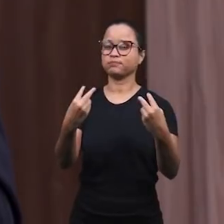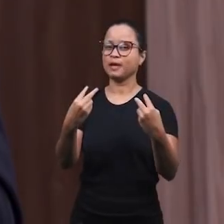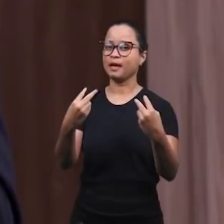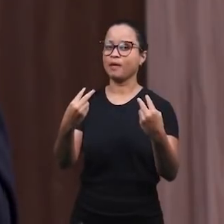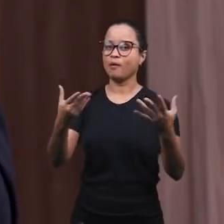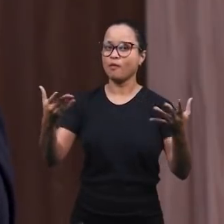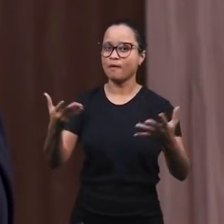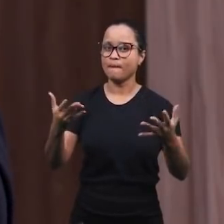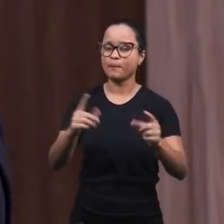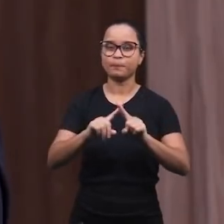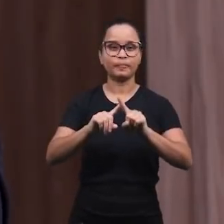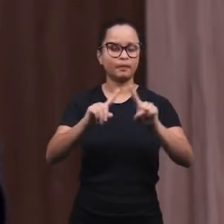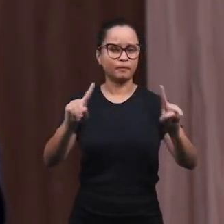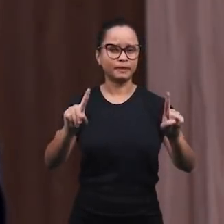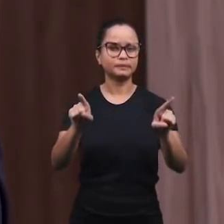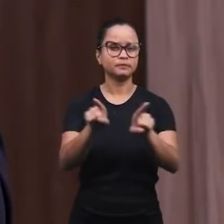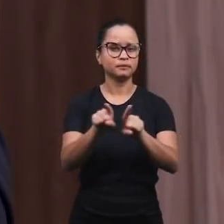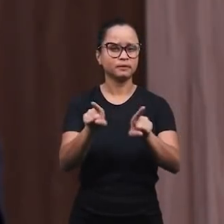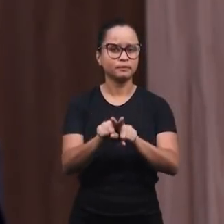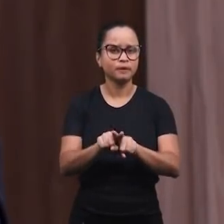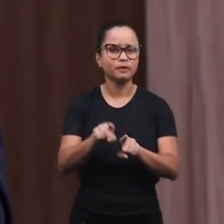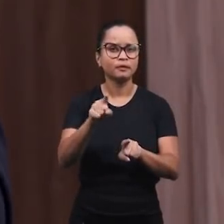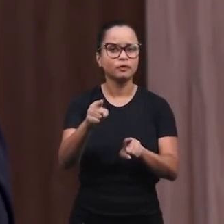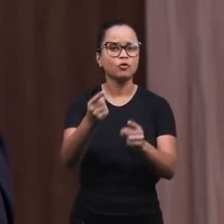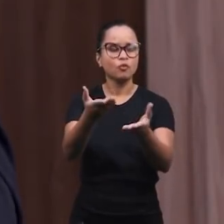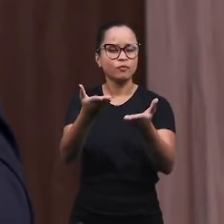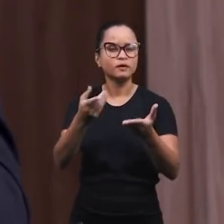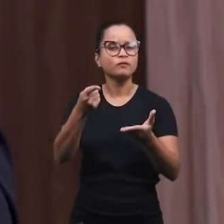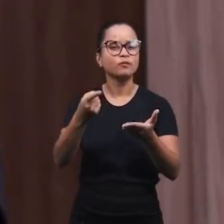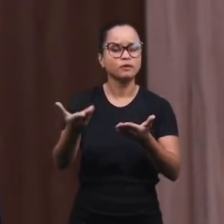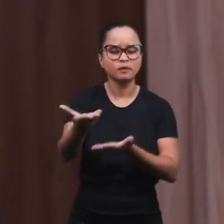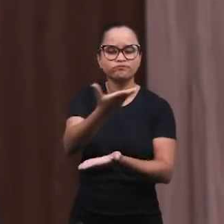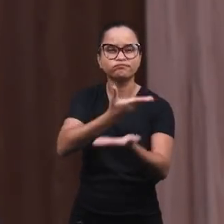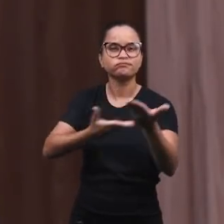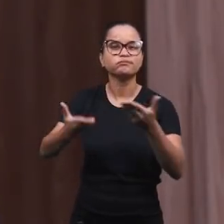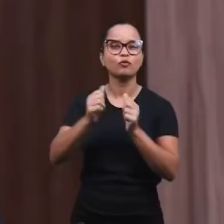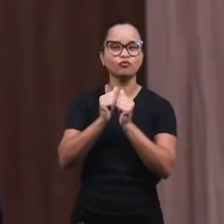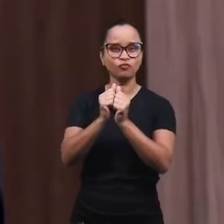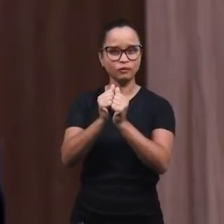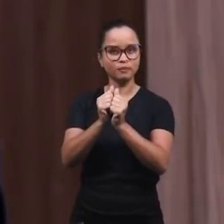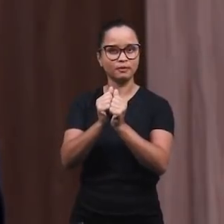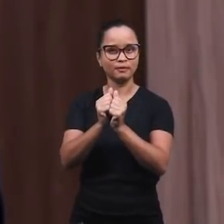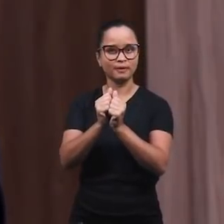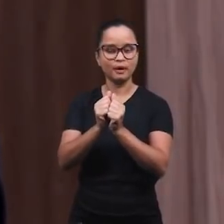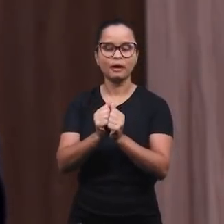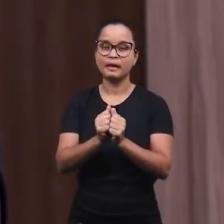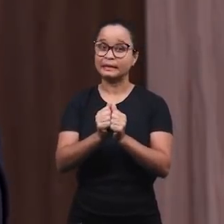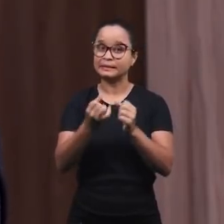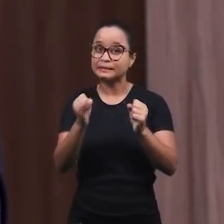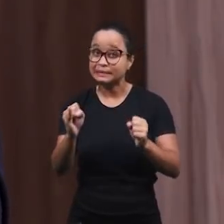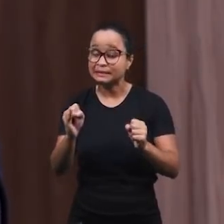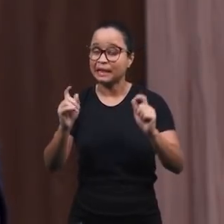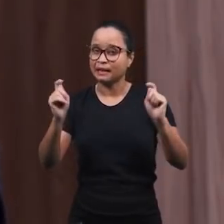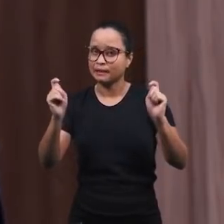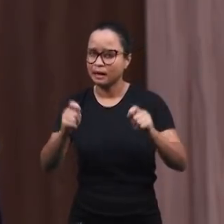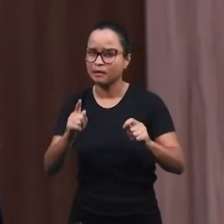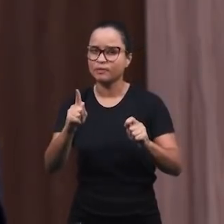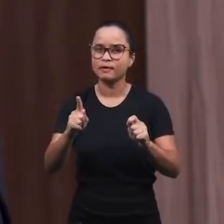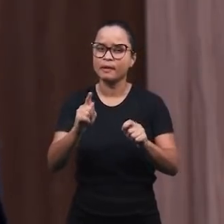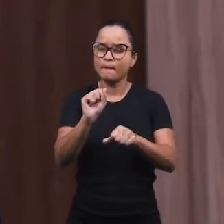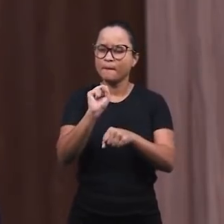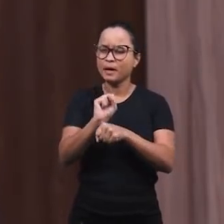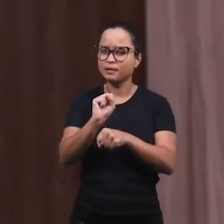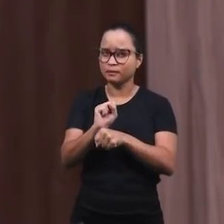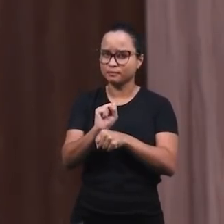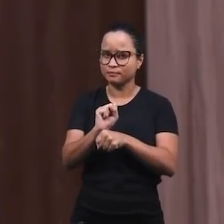audiência, mas eu quero, além disso, te convidar a participar desse momento. Se for possível, você pode parar um pouco o que você